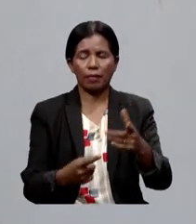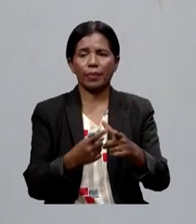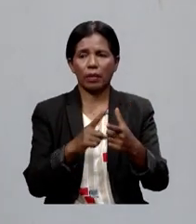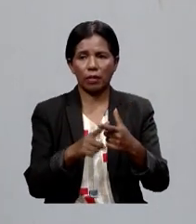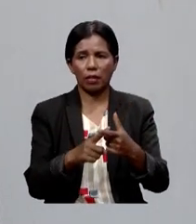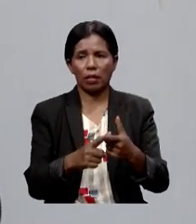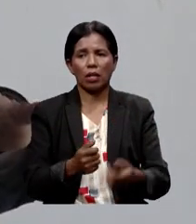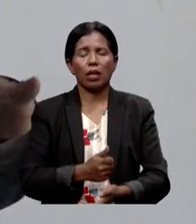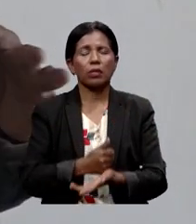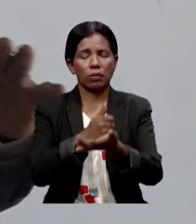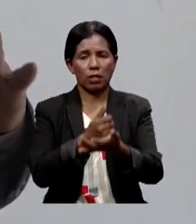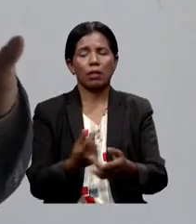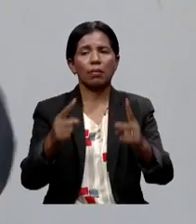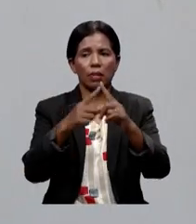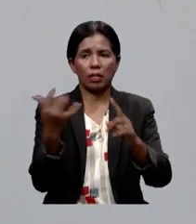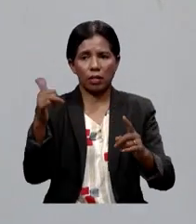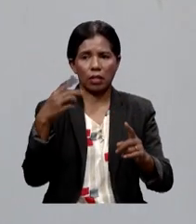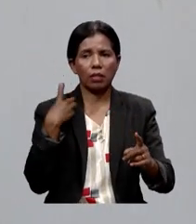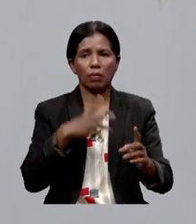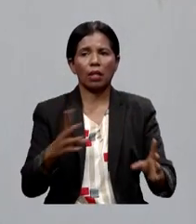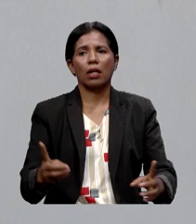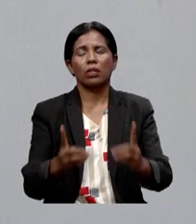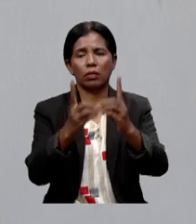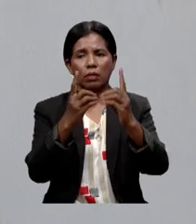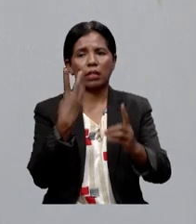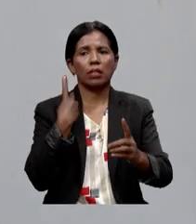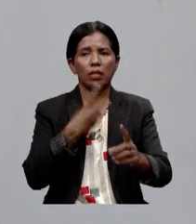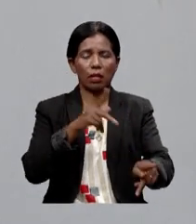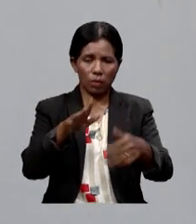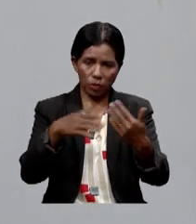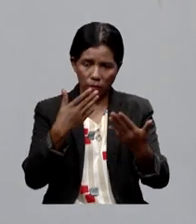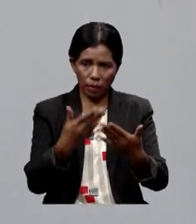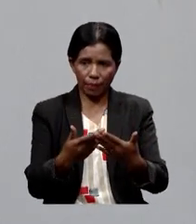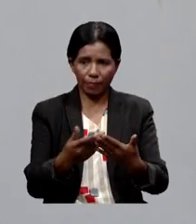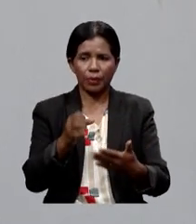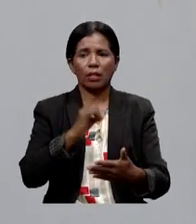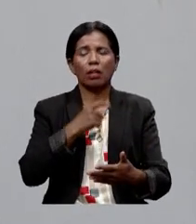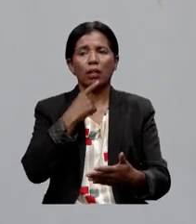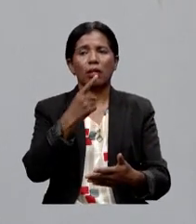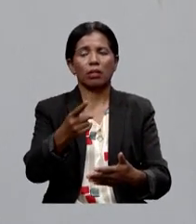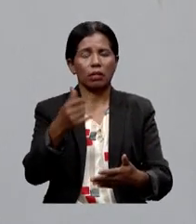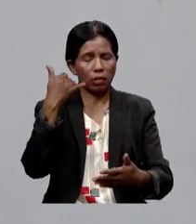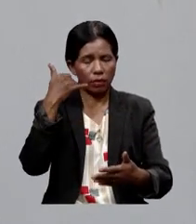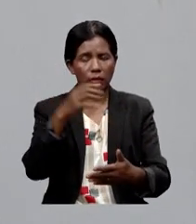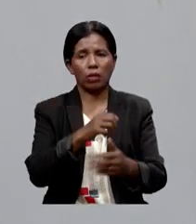foi assistência para Sira. E também para a sua mala, tem a comunidade da Sira. E há o contato regular,